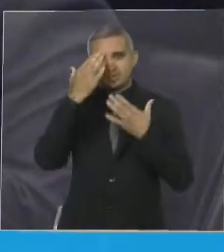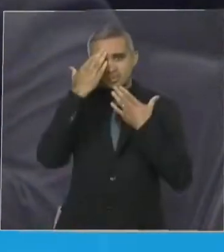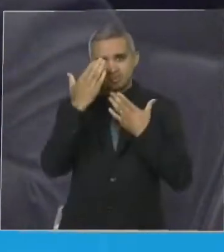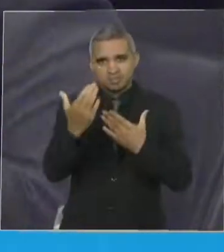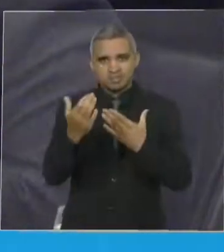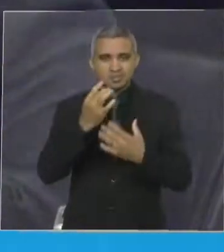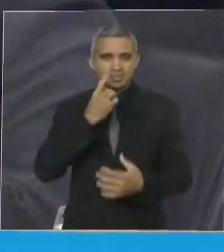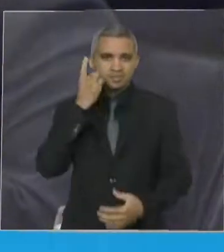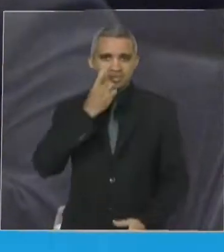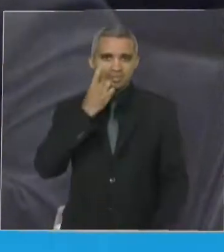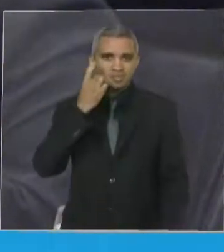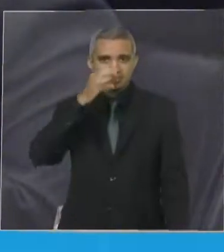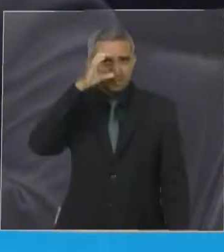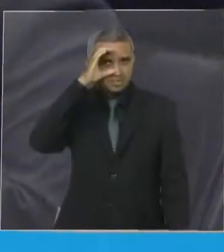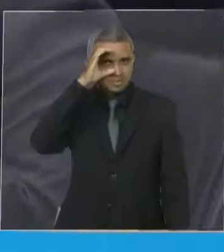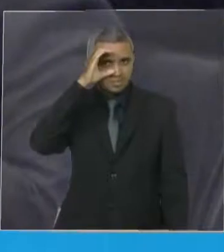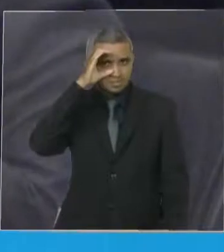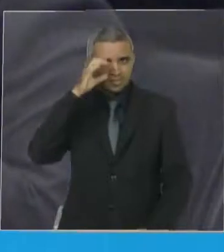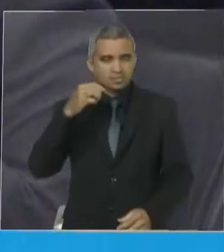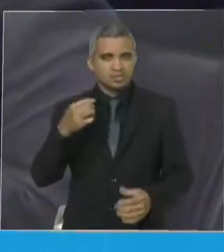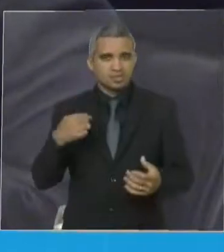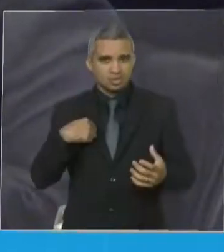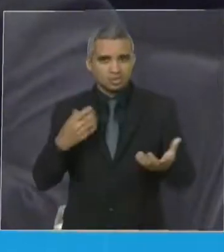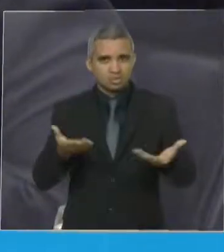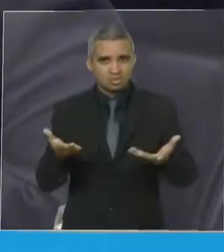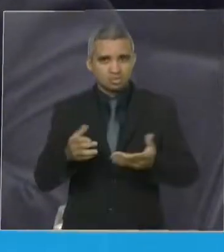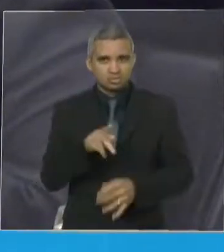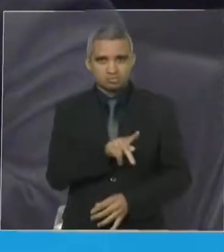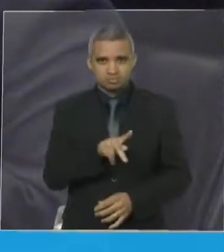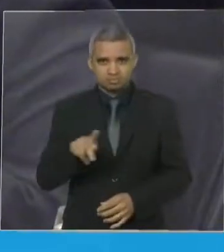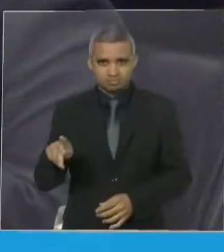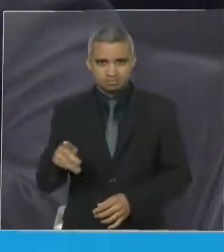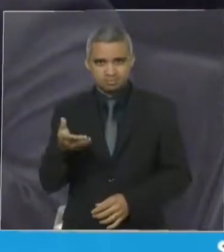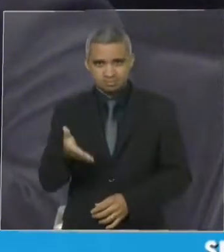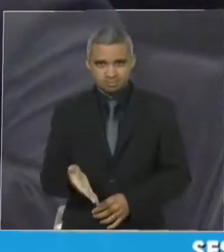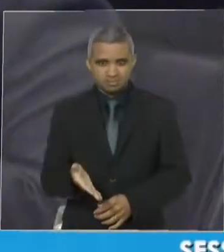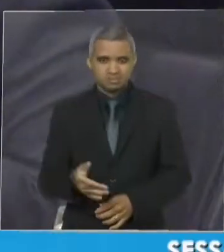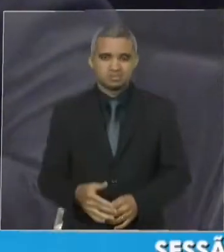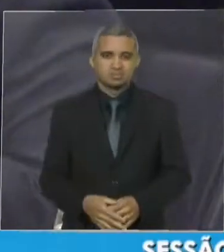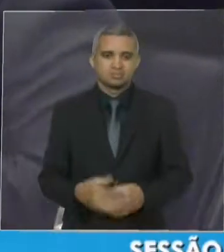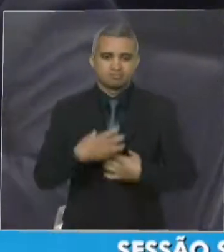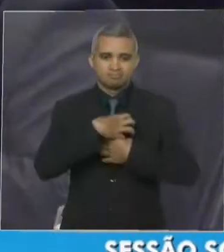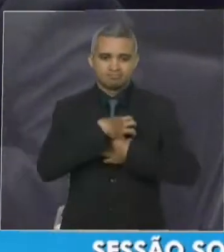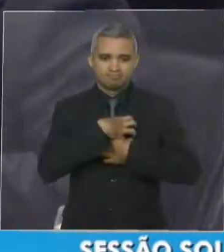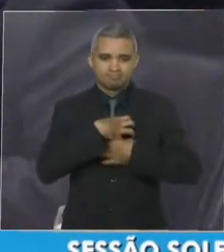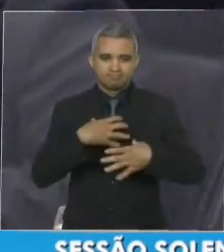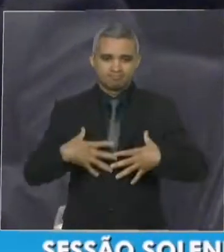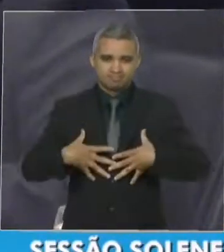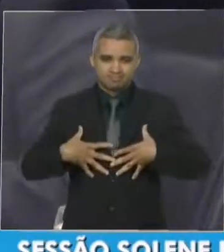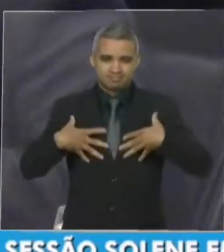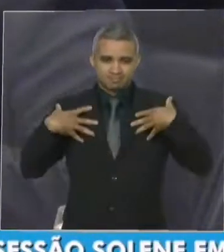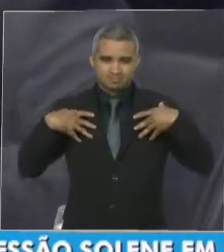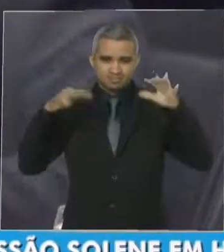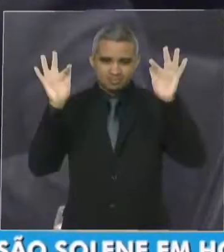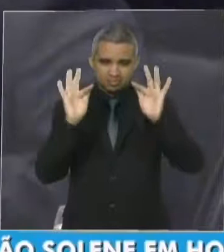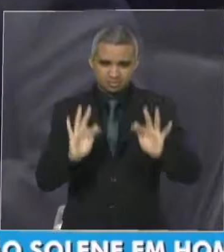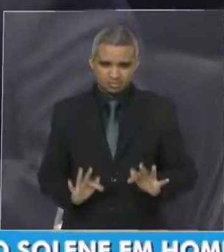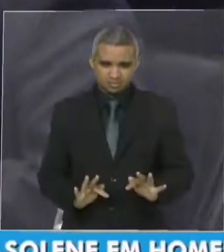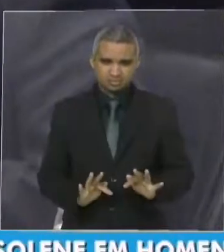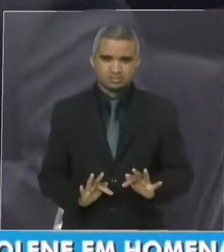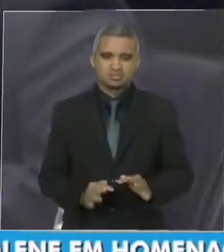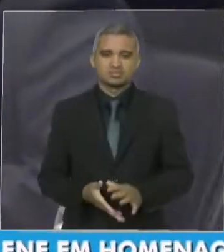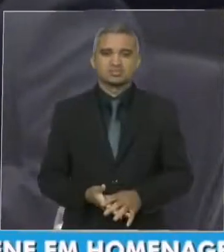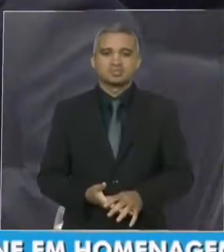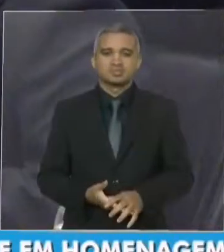presidindo esta sessão. Fico muito feliz e é uma honra estar hoje junto de todos